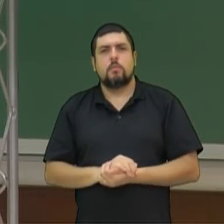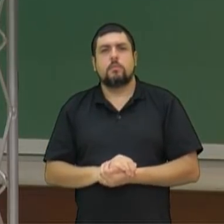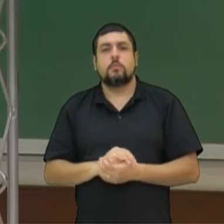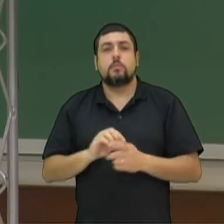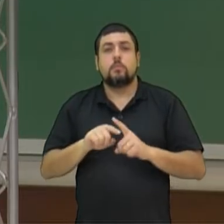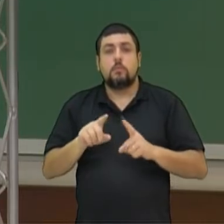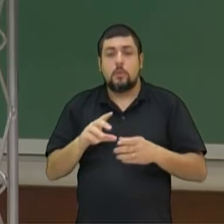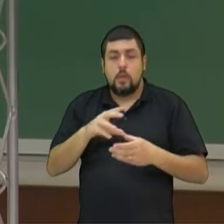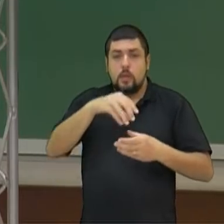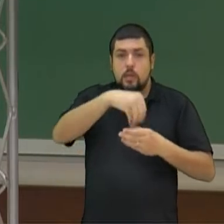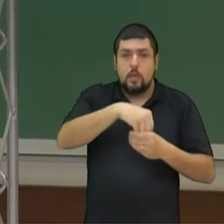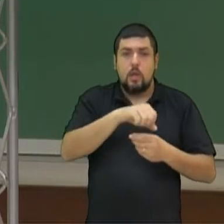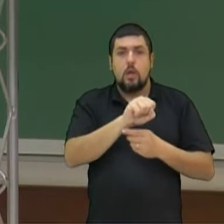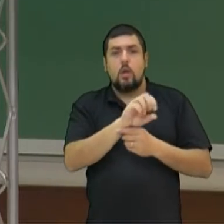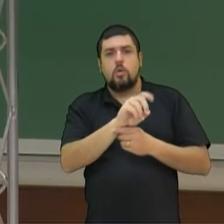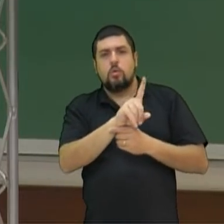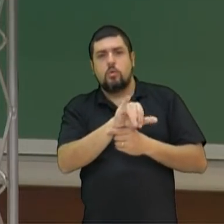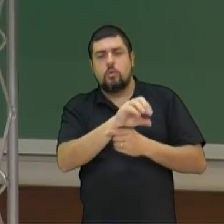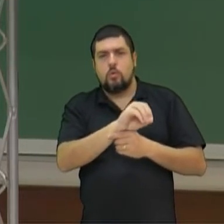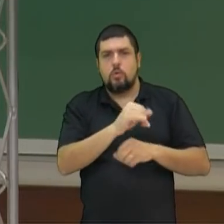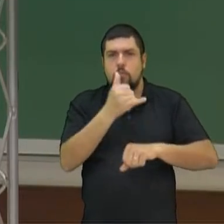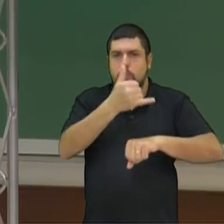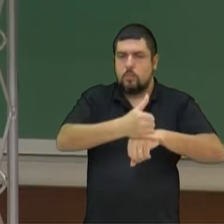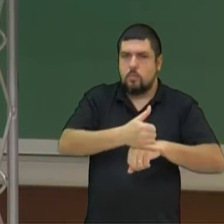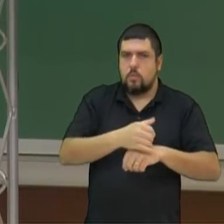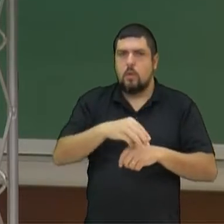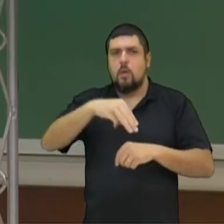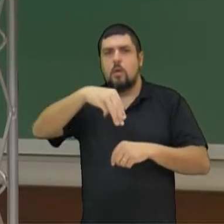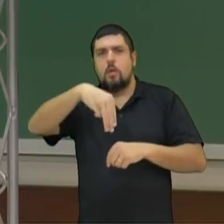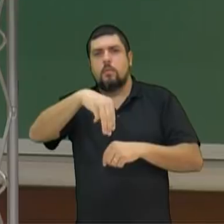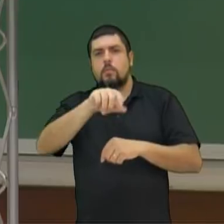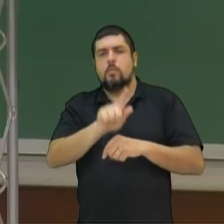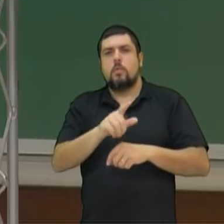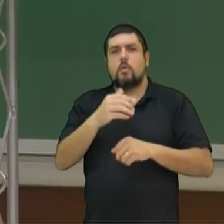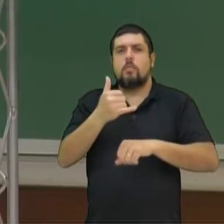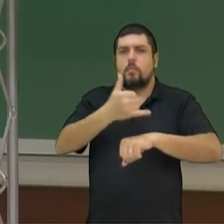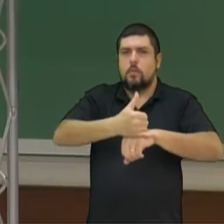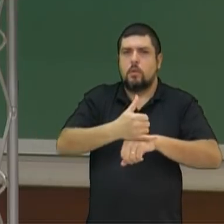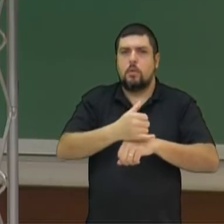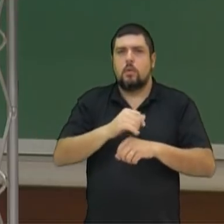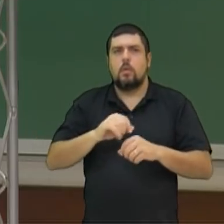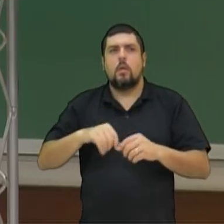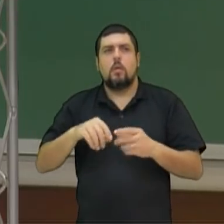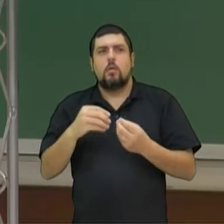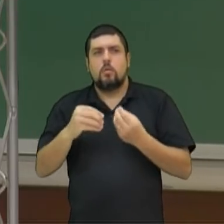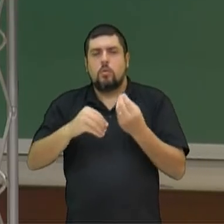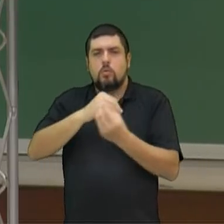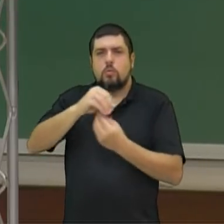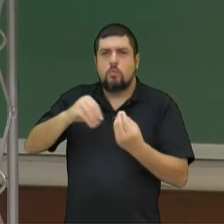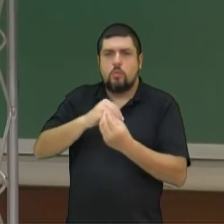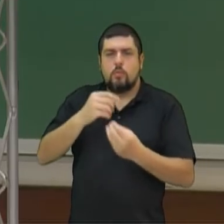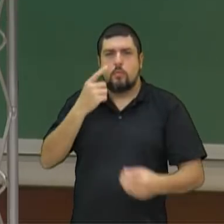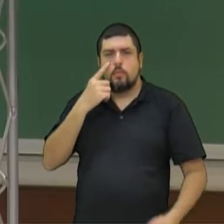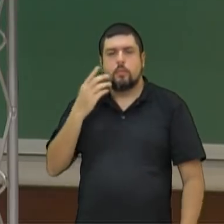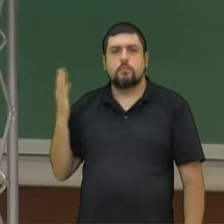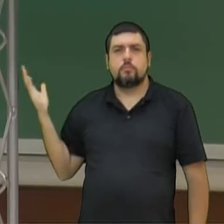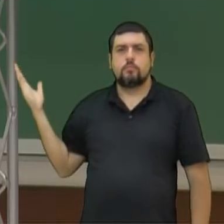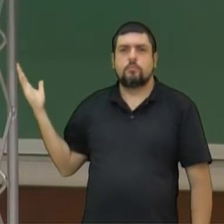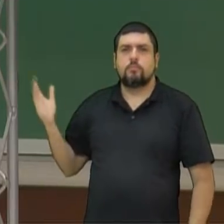Sódio é um metal, magnésio é um metal, família 1A, família 2A. Metal alcalino